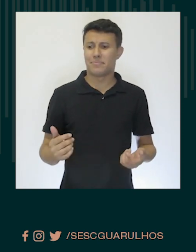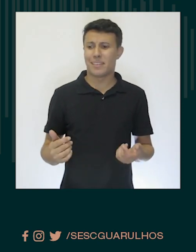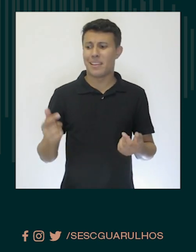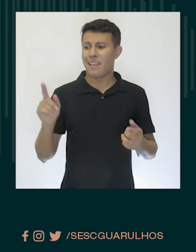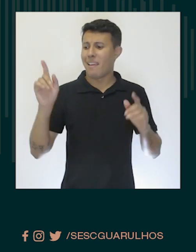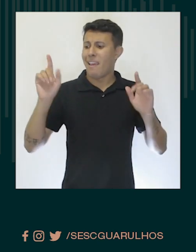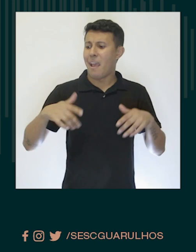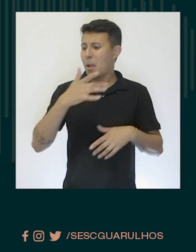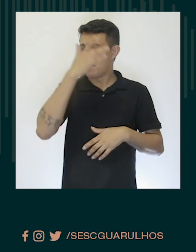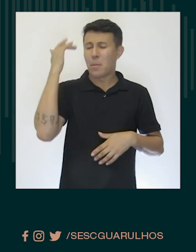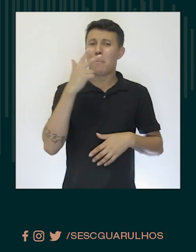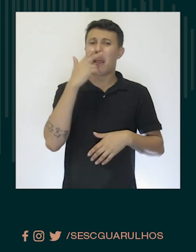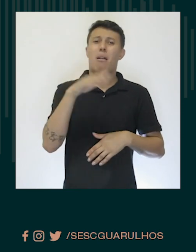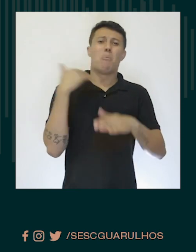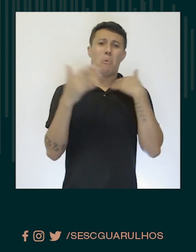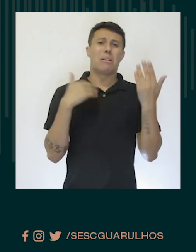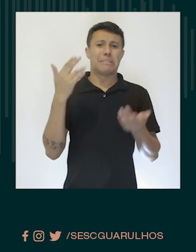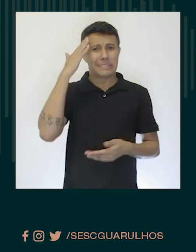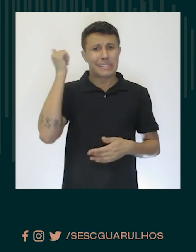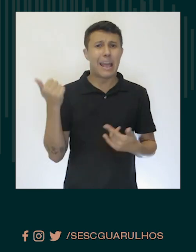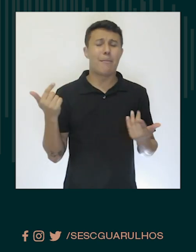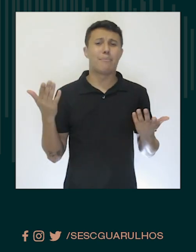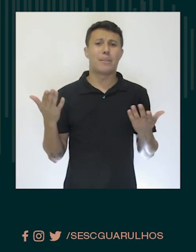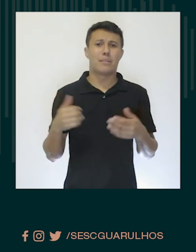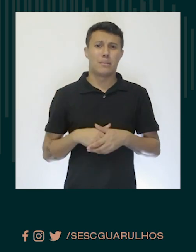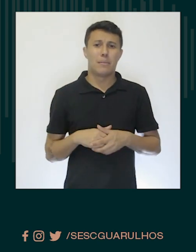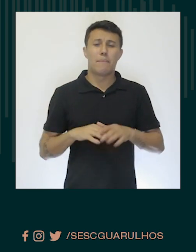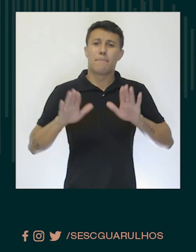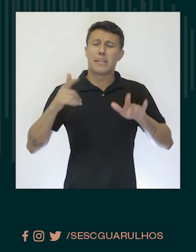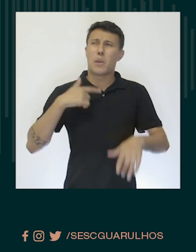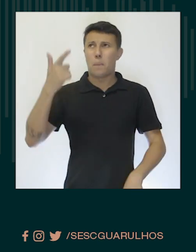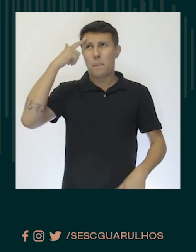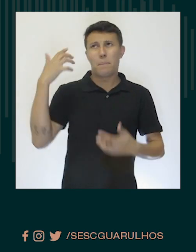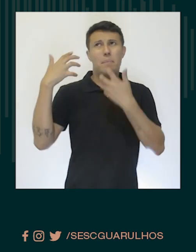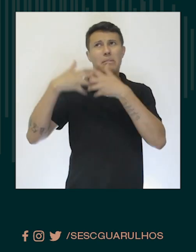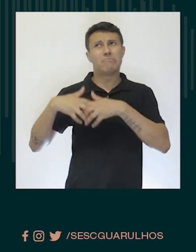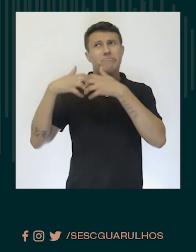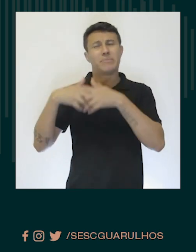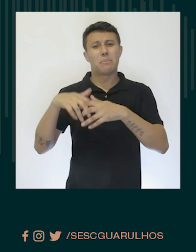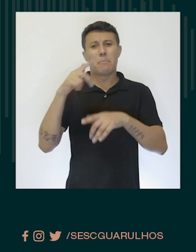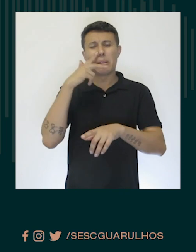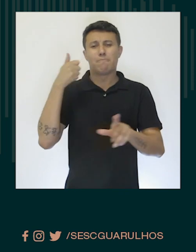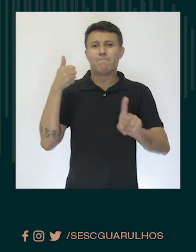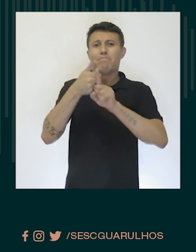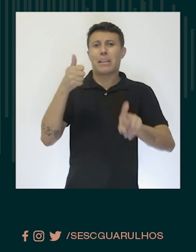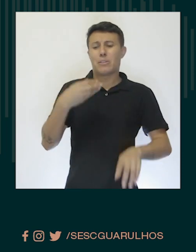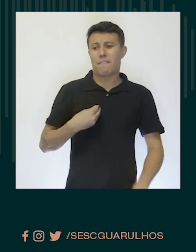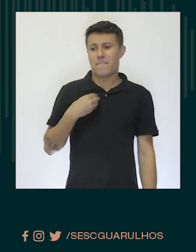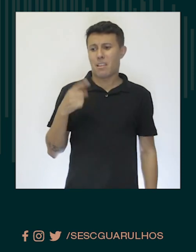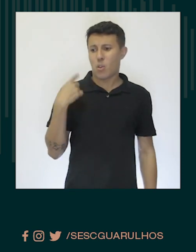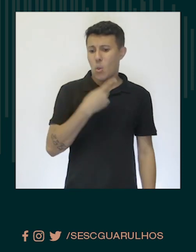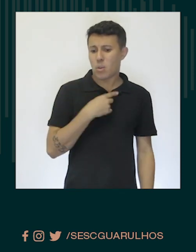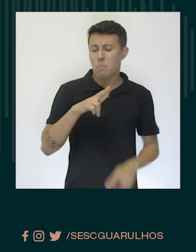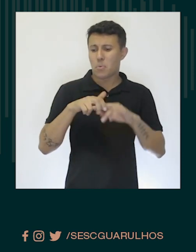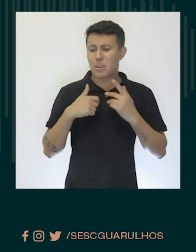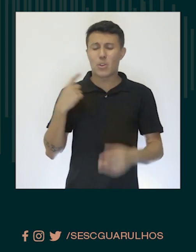E eu tenho pensado o quanto isso tem impactado a gente. porque a gente continuou a